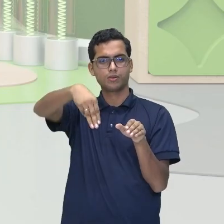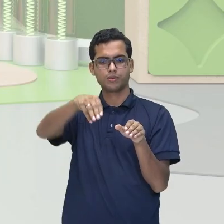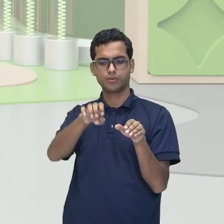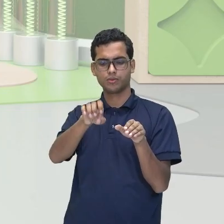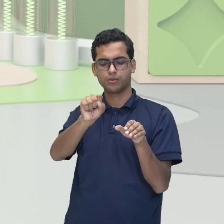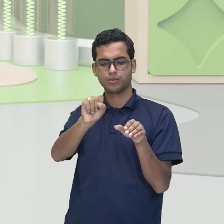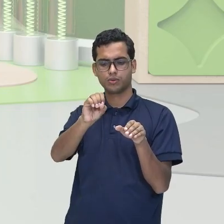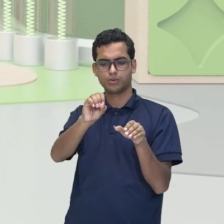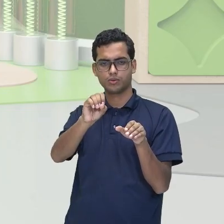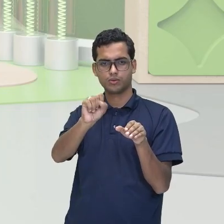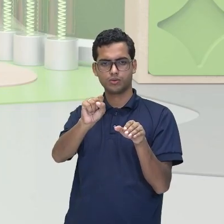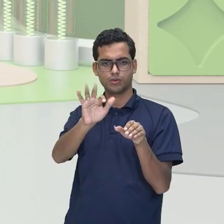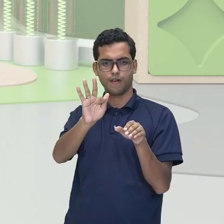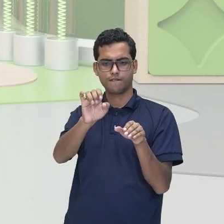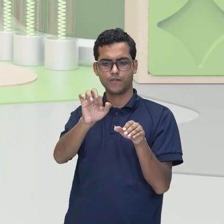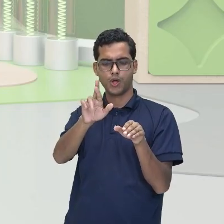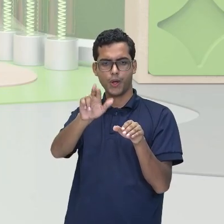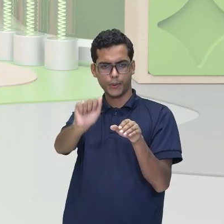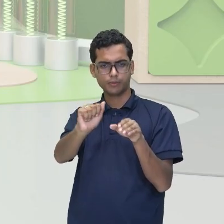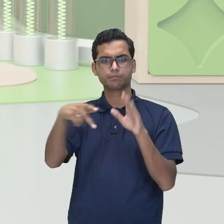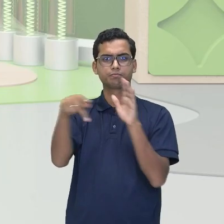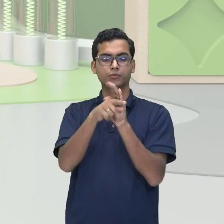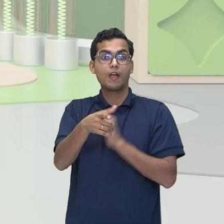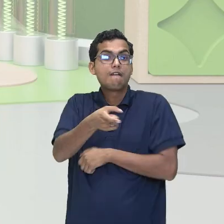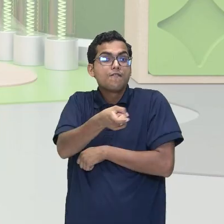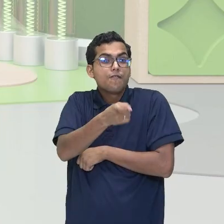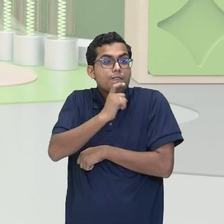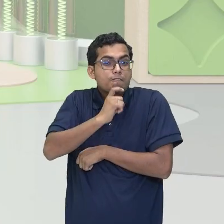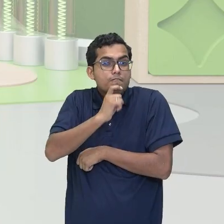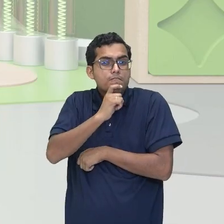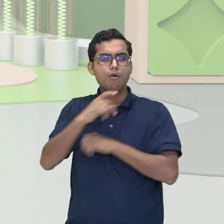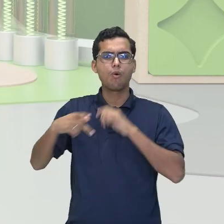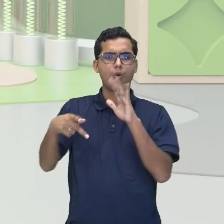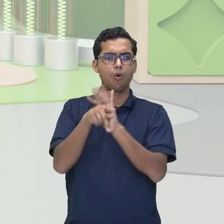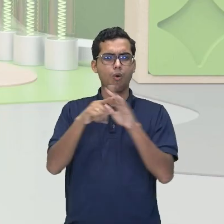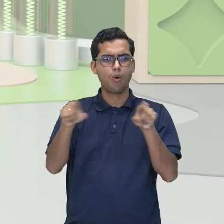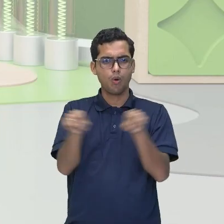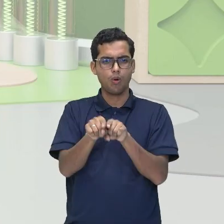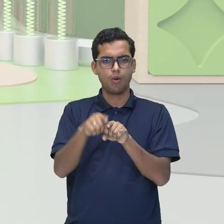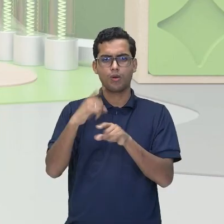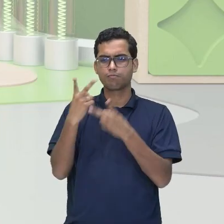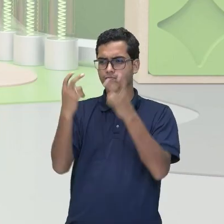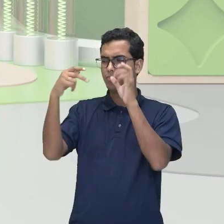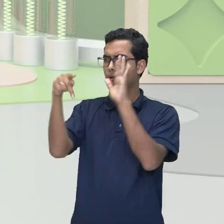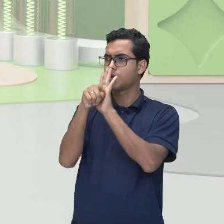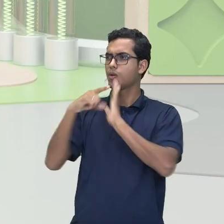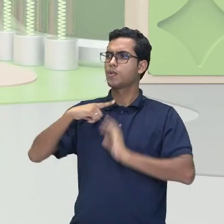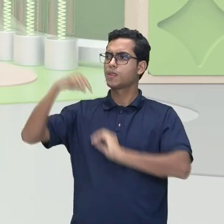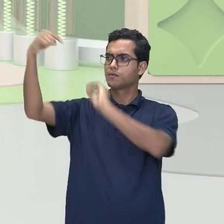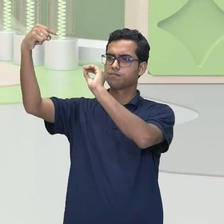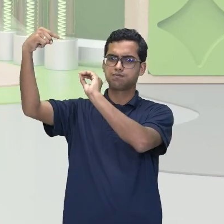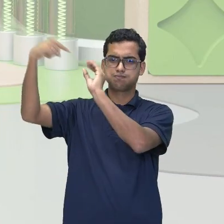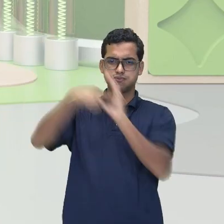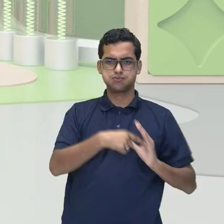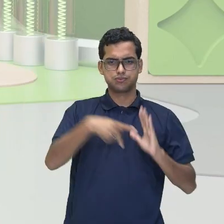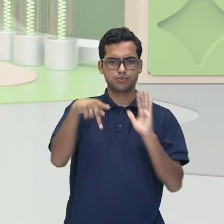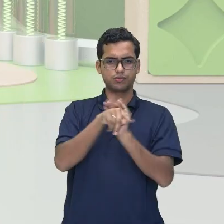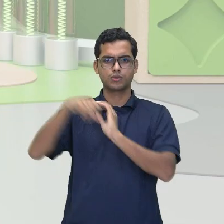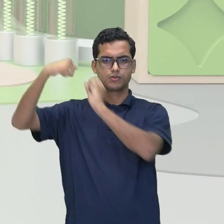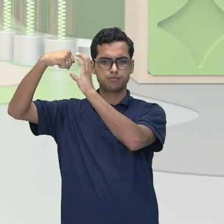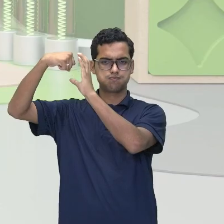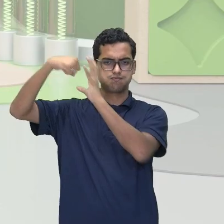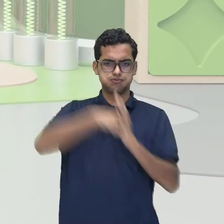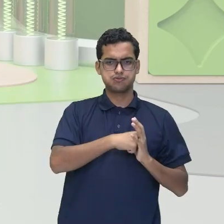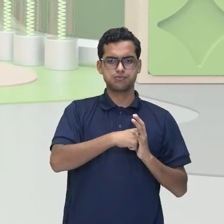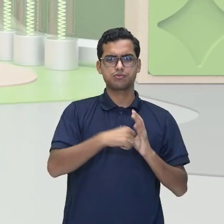camada mais fria. Observem aí que nós temos uns meteoros, porque quando eles